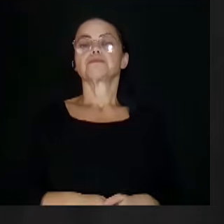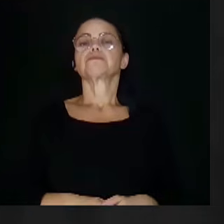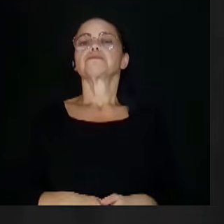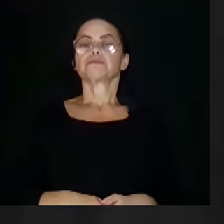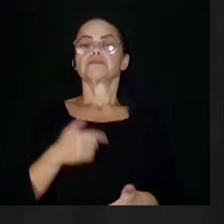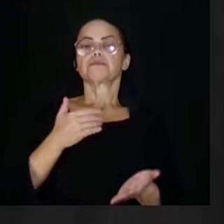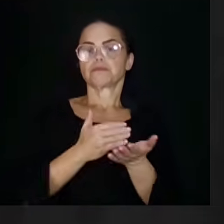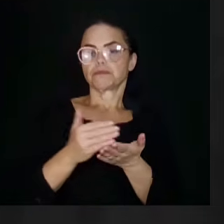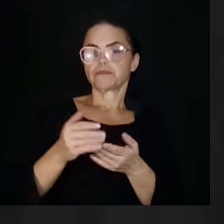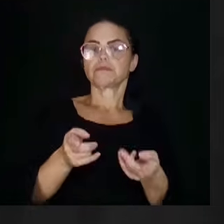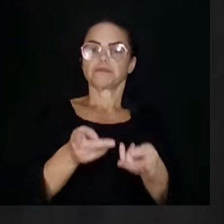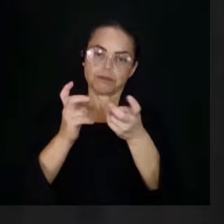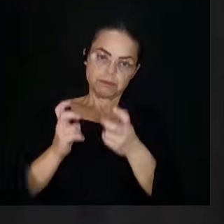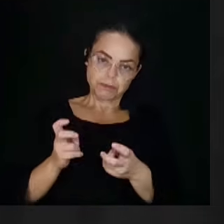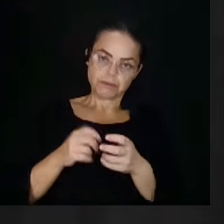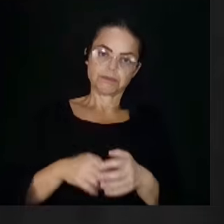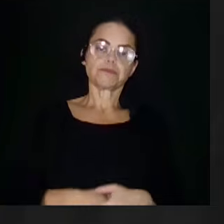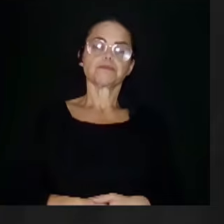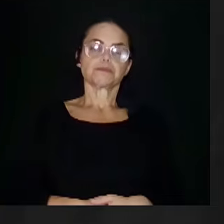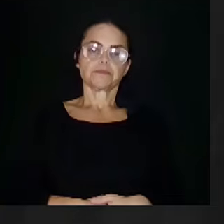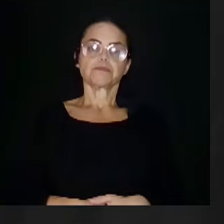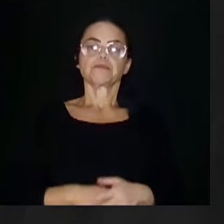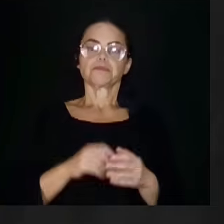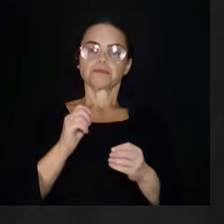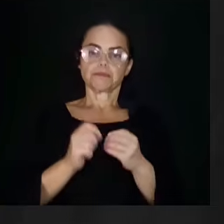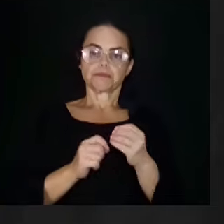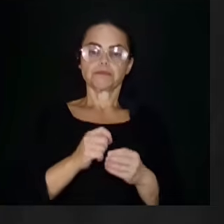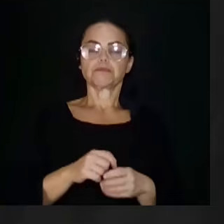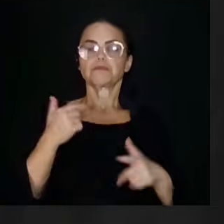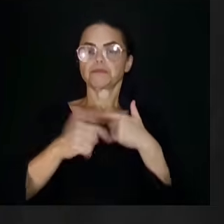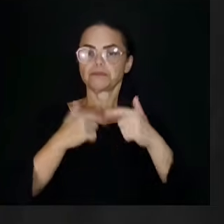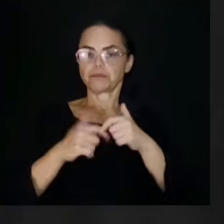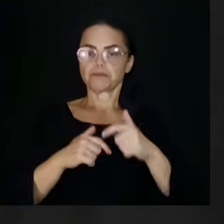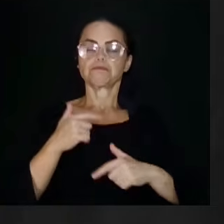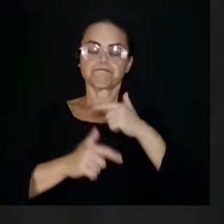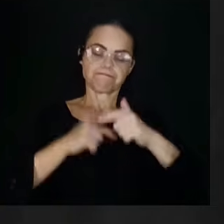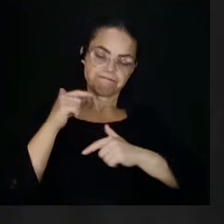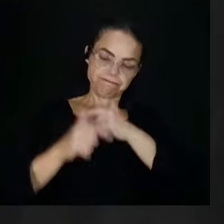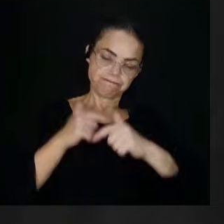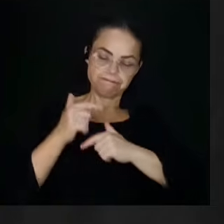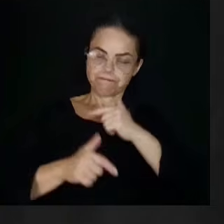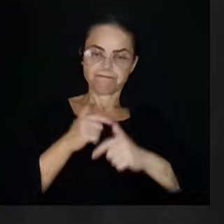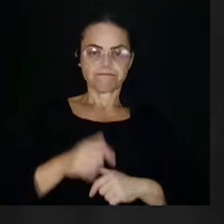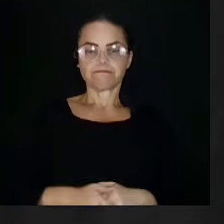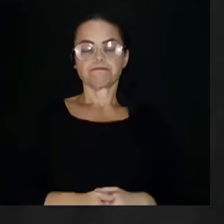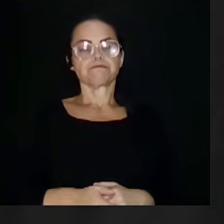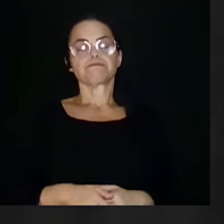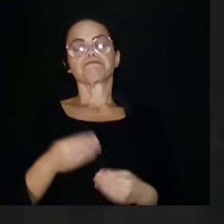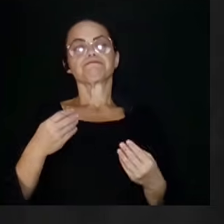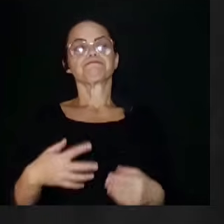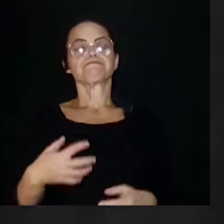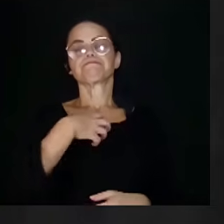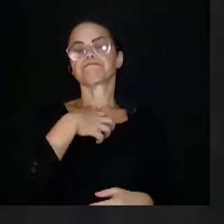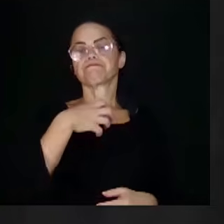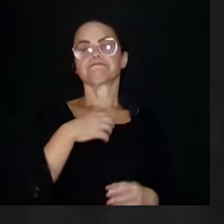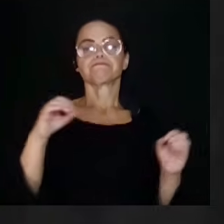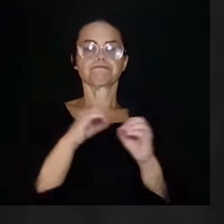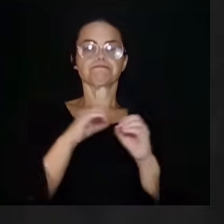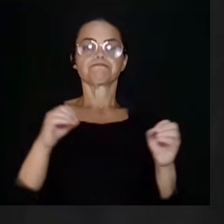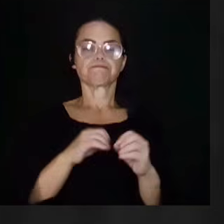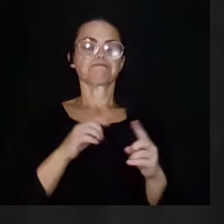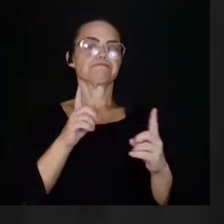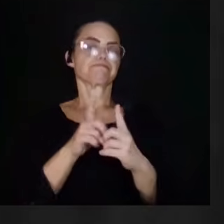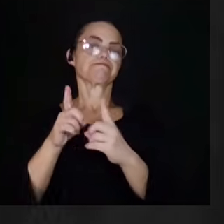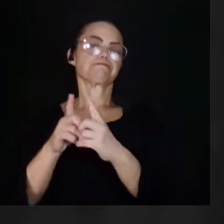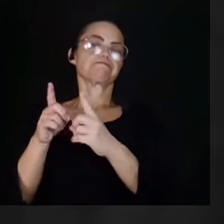perceber que todo mundo trabalha muito e a sensação é que ninguém está fazendo nada, porque você atende, mas não